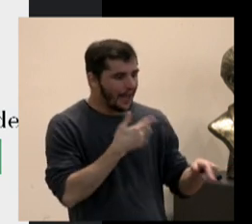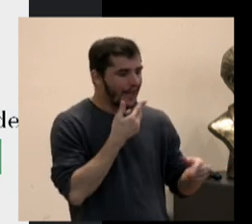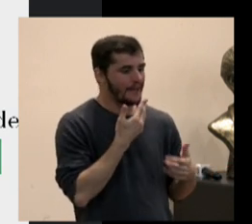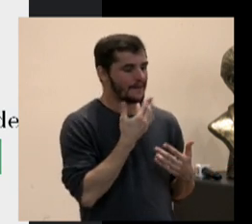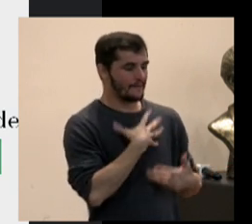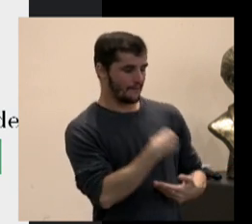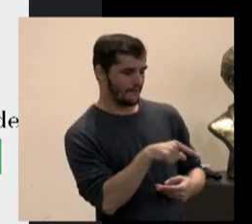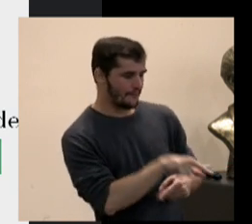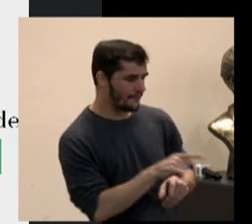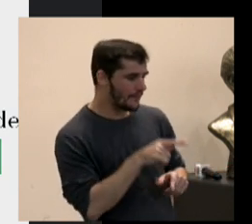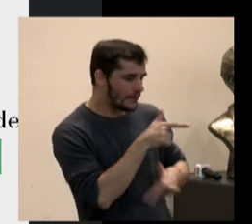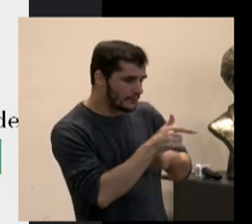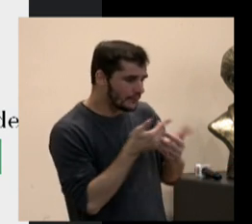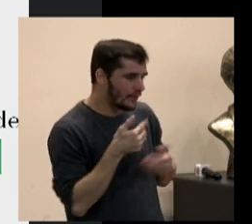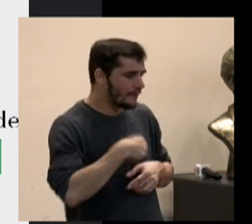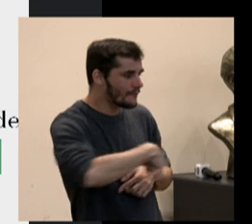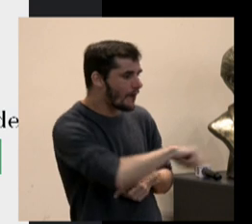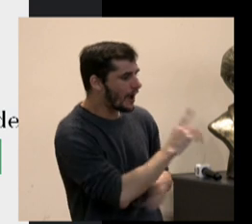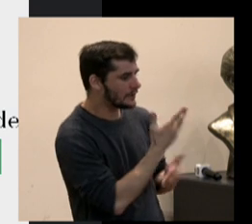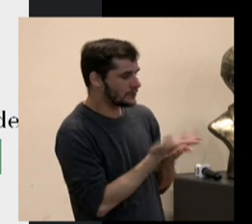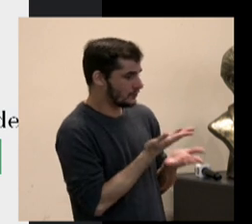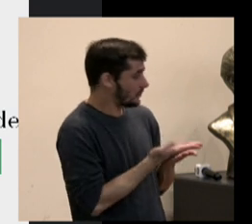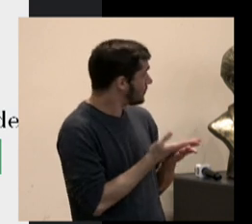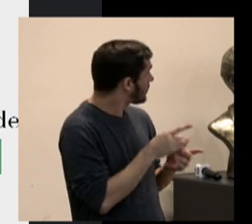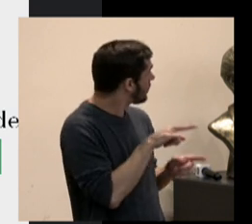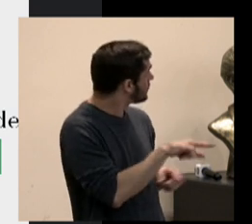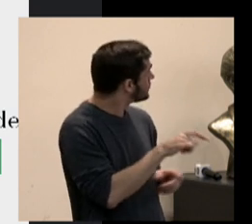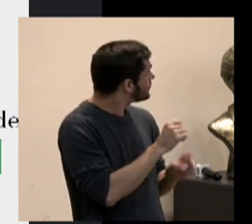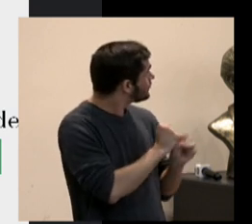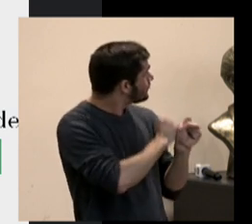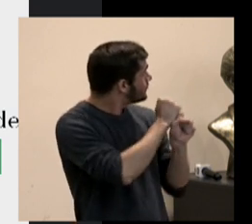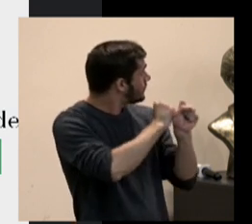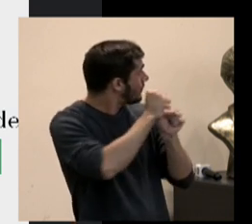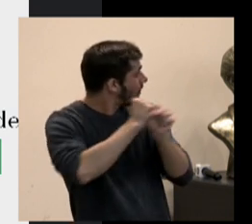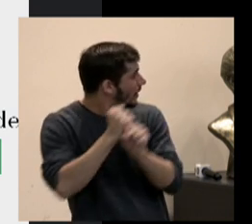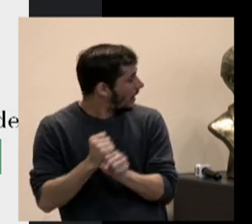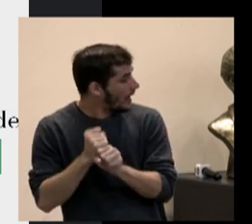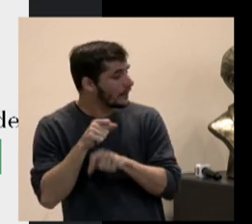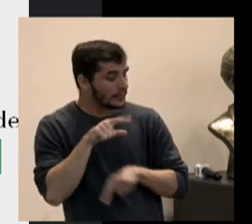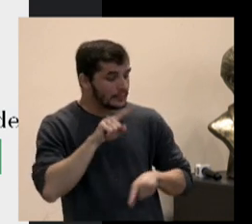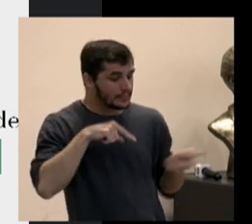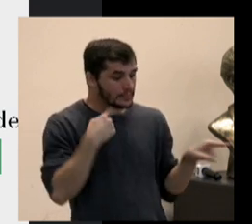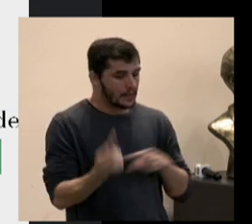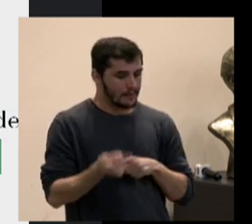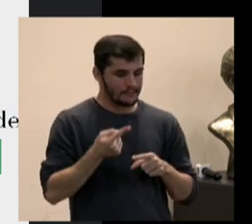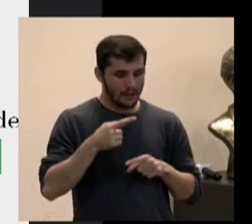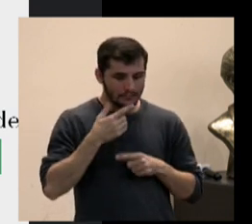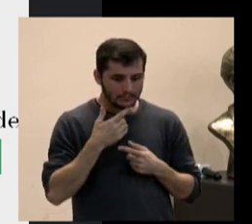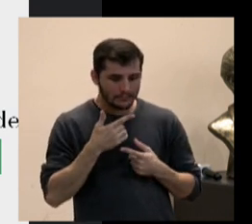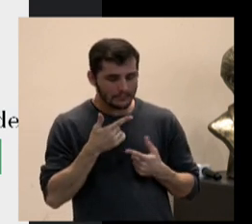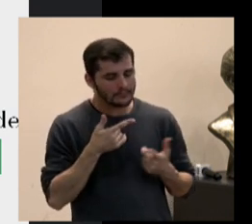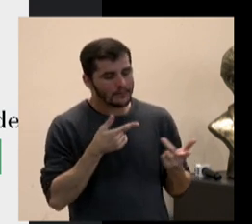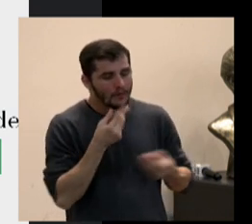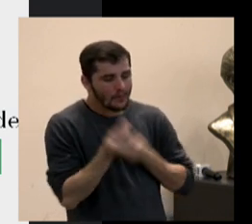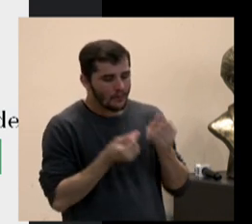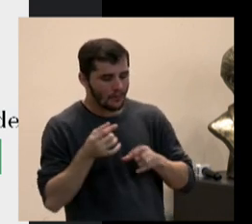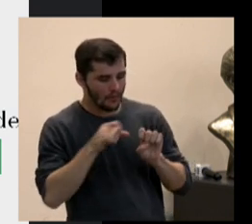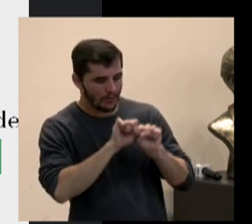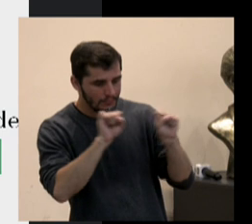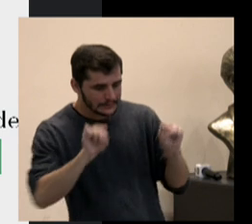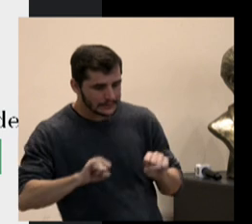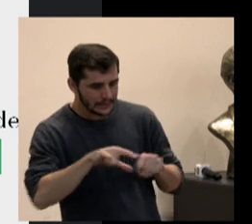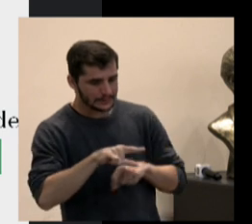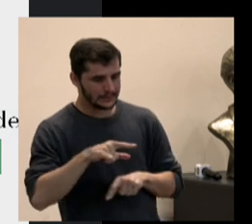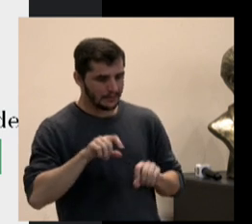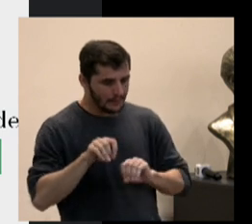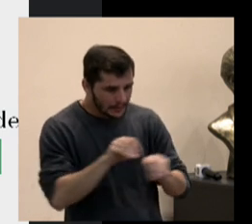de 71, a gente vai ter uma menção, né, de que as crianças, né, os sistemas de ensino velarão para que as crianças de idade inferior